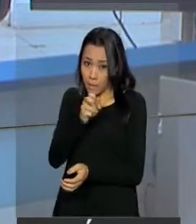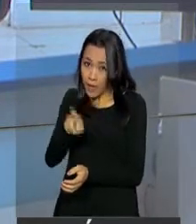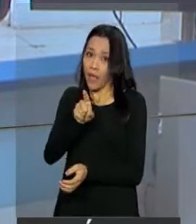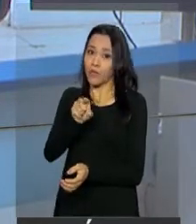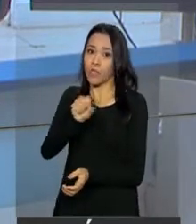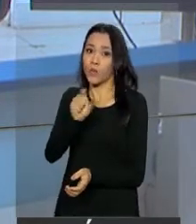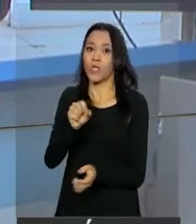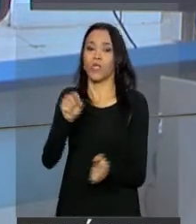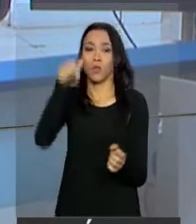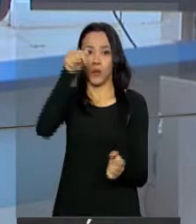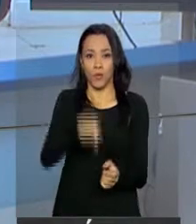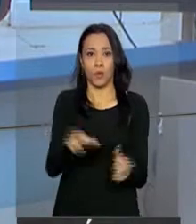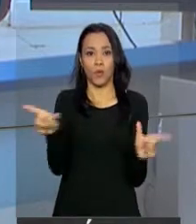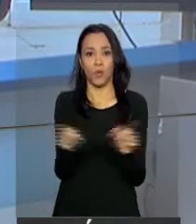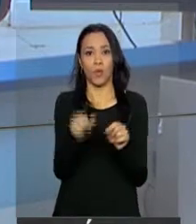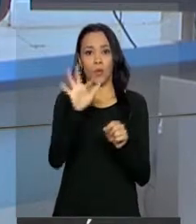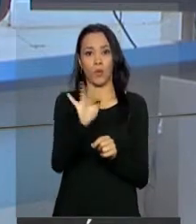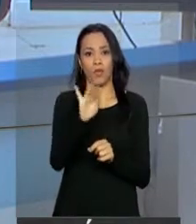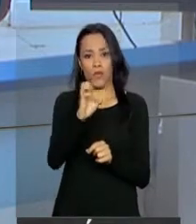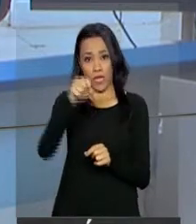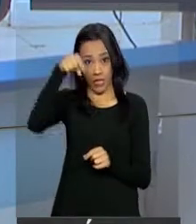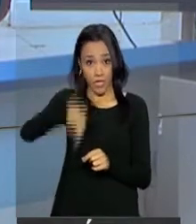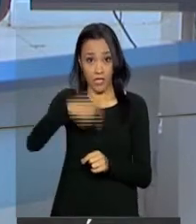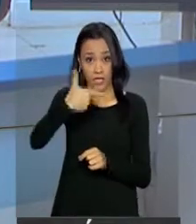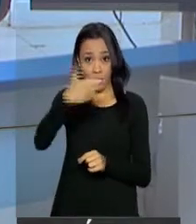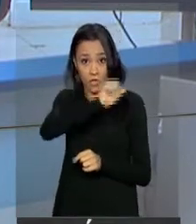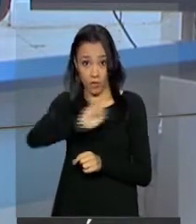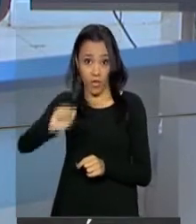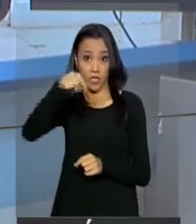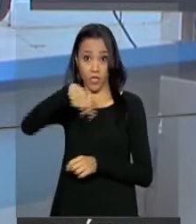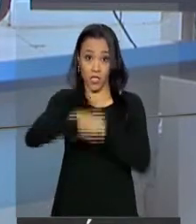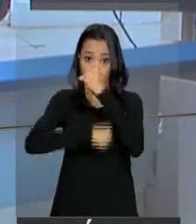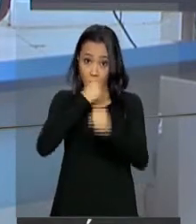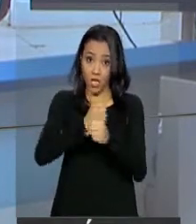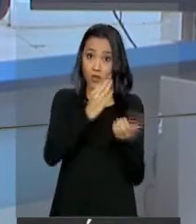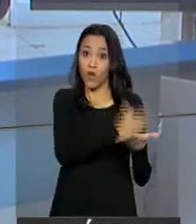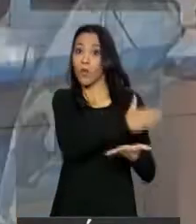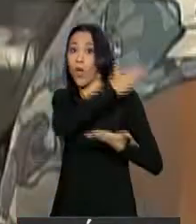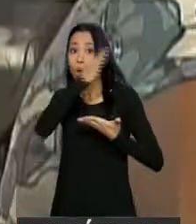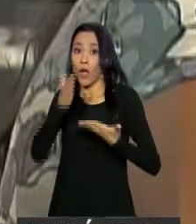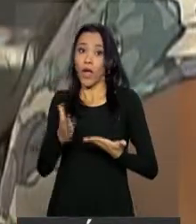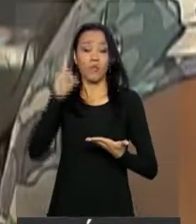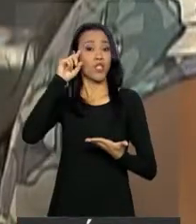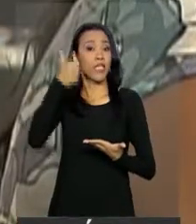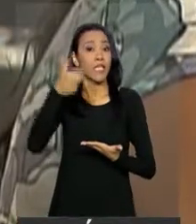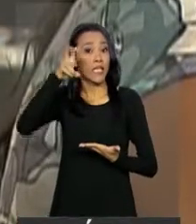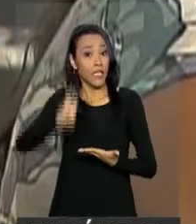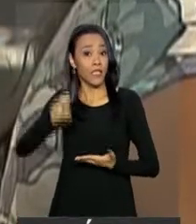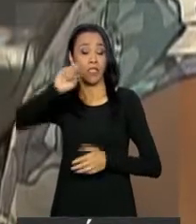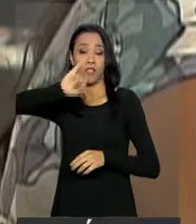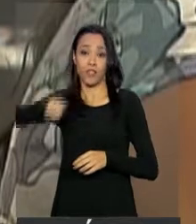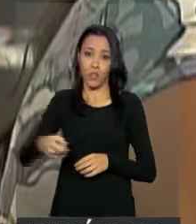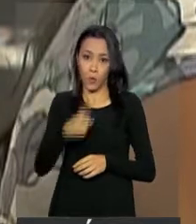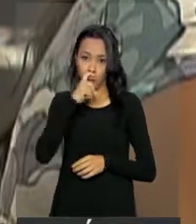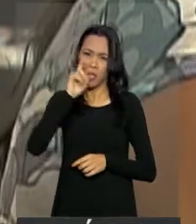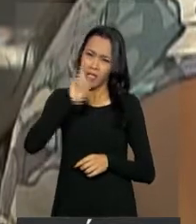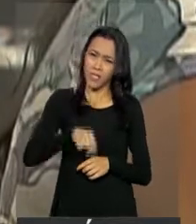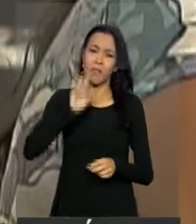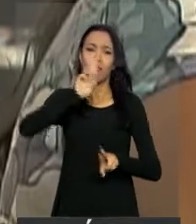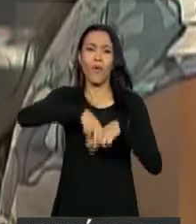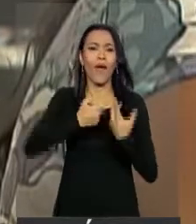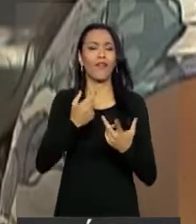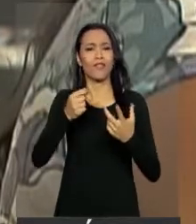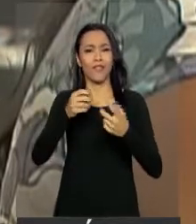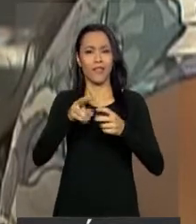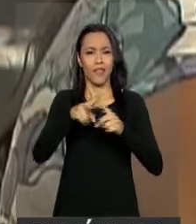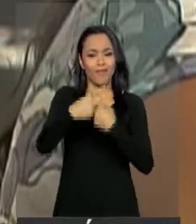segundo semestre deste ano, foi alterado para o dia 15 de julho. A prorrogação foi por conta de ajustes do sistema à mudança